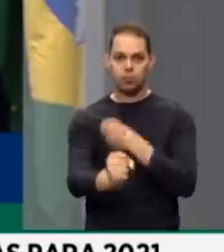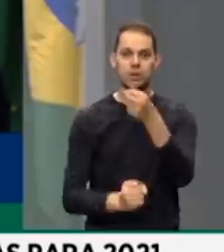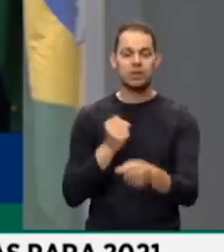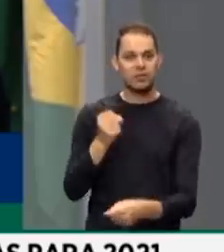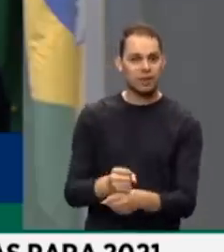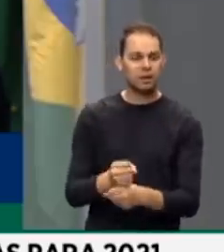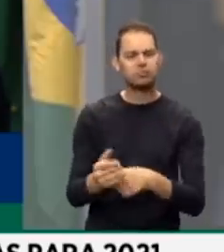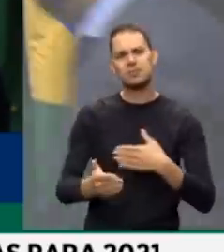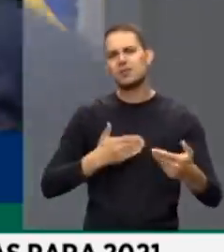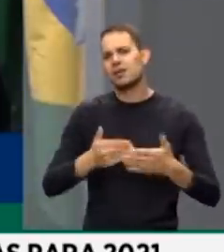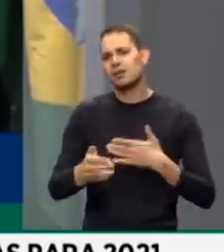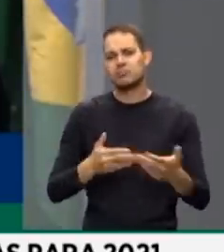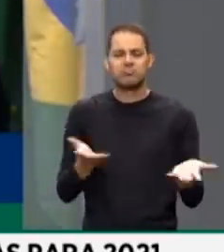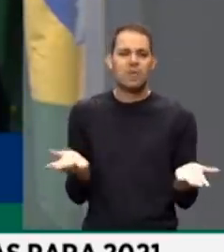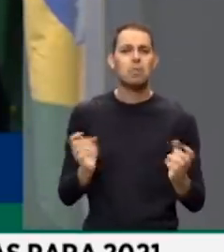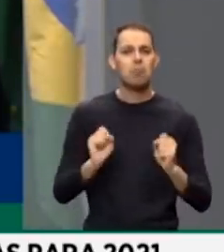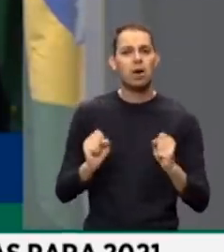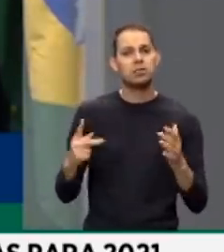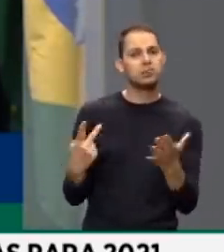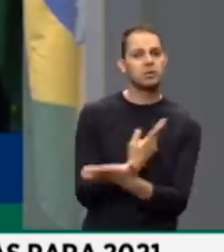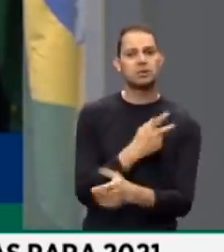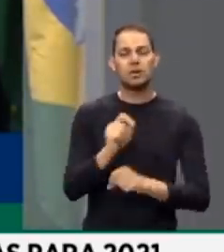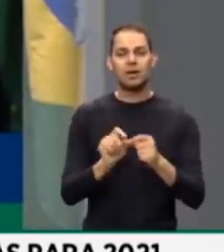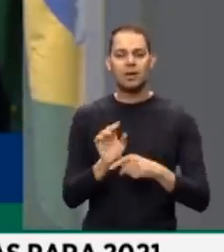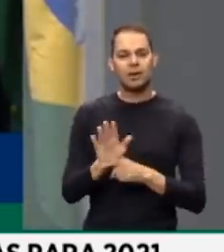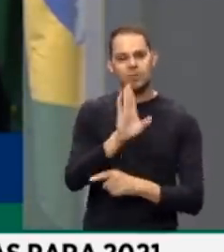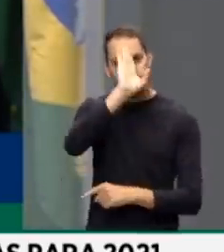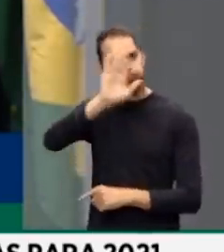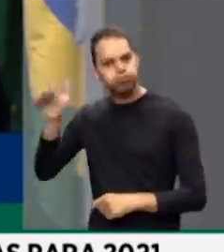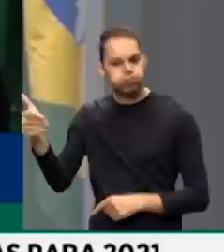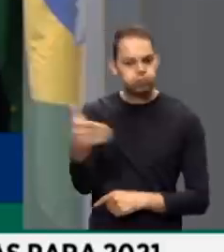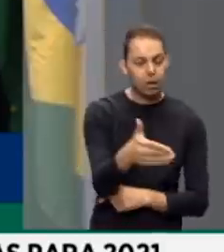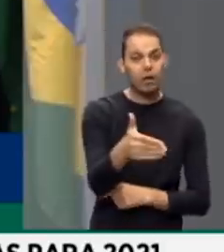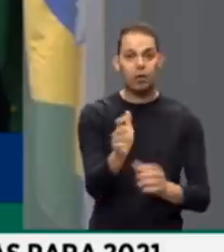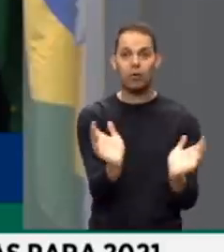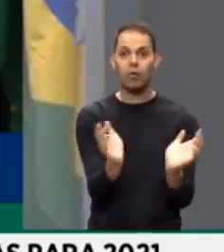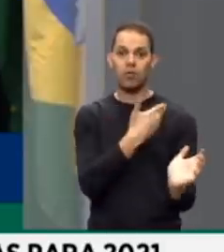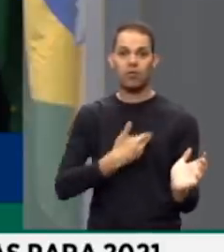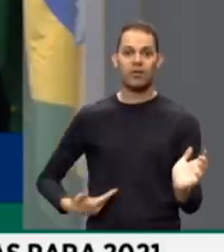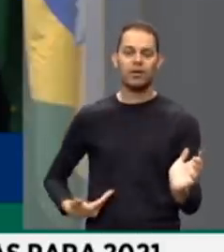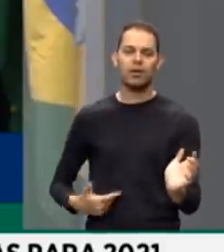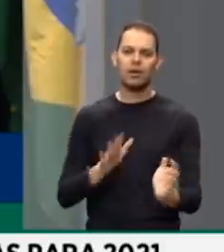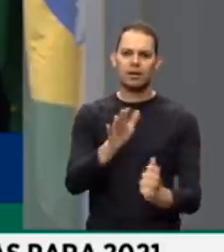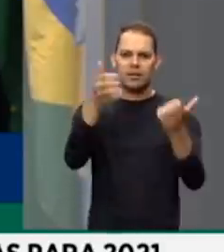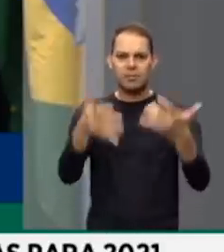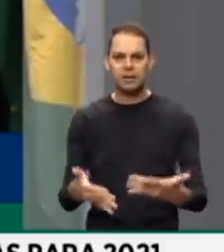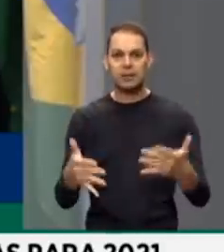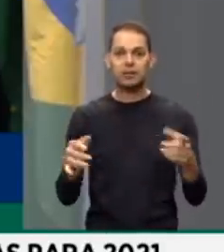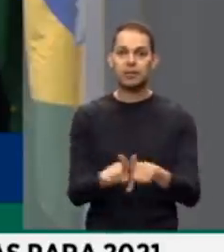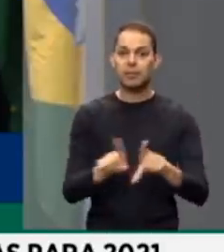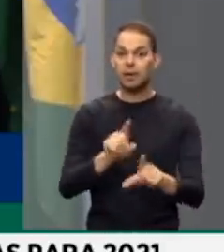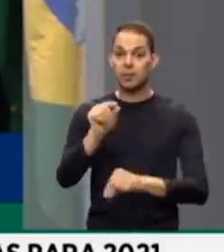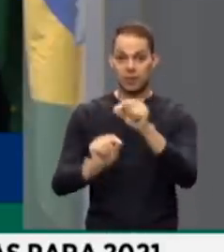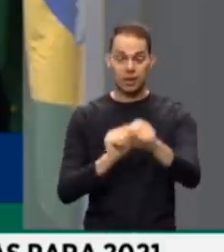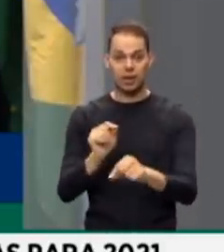vem, mesmo que isso signifique uma ajuda, ainda que indireta, ao governo. E eu quero colocar, senhora presidente,